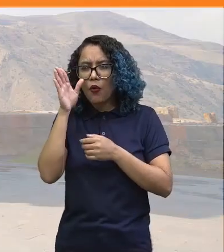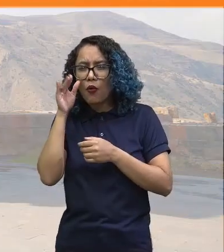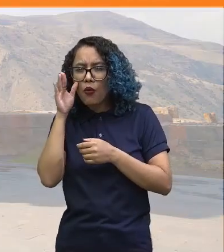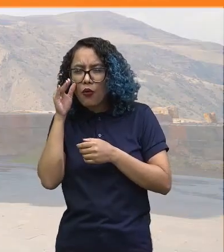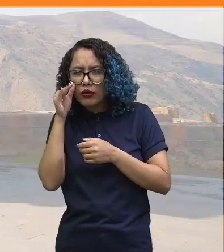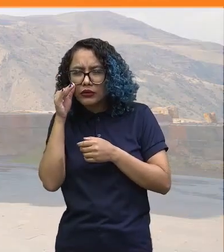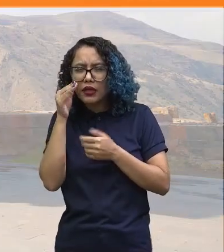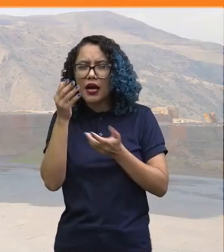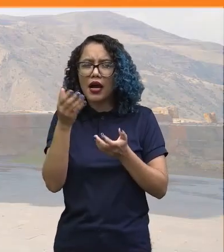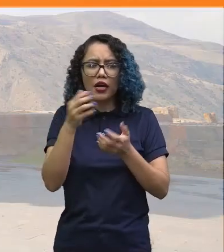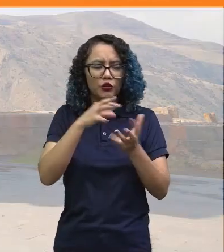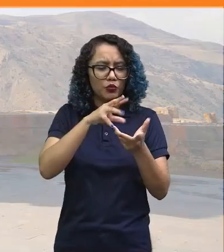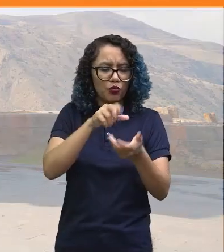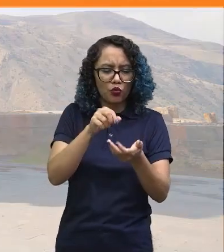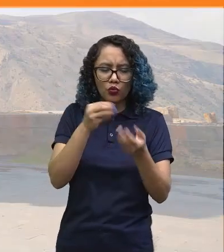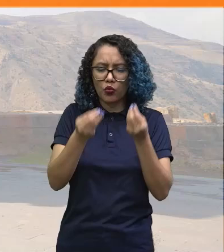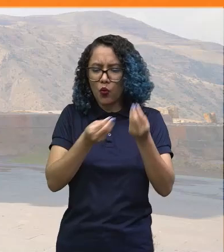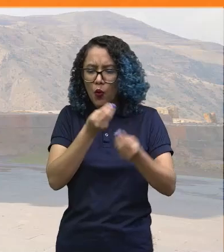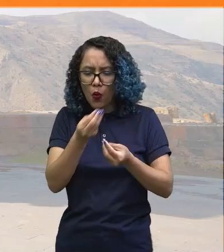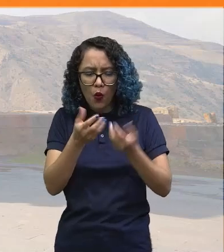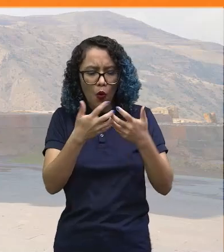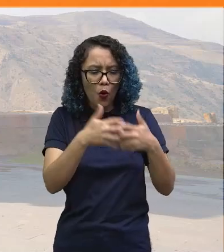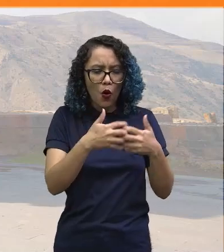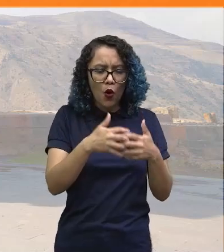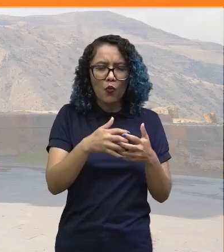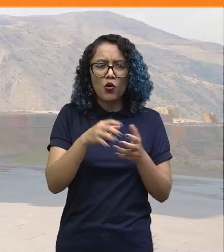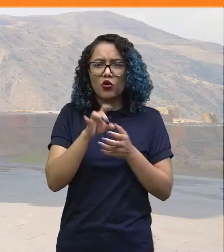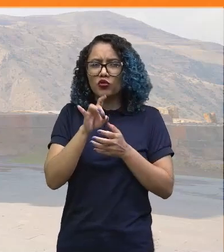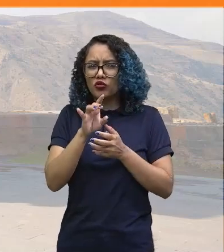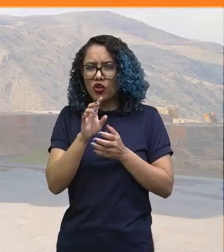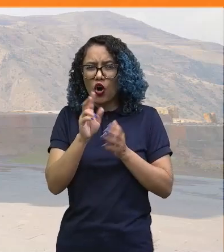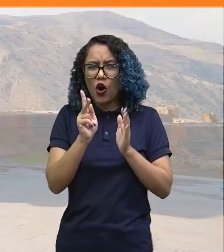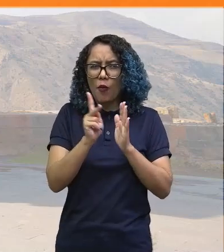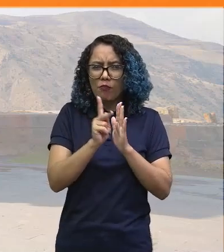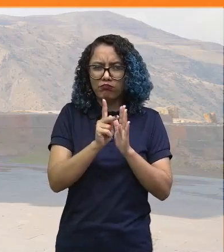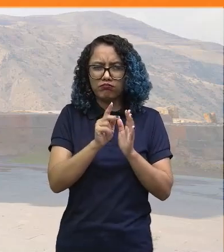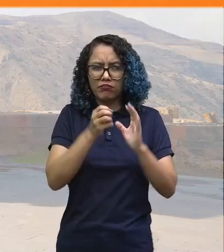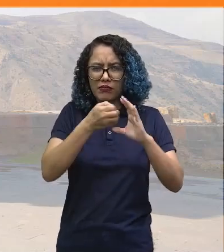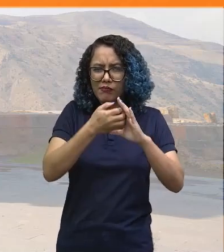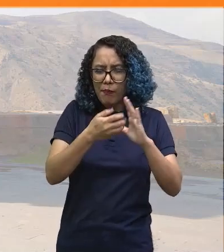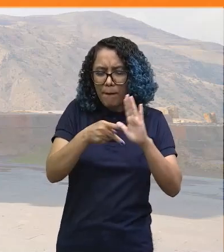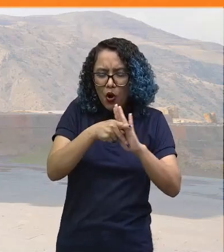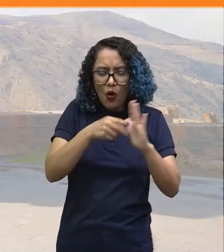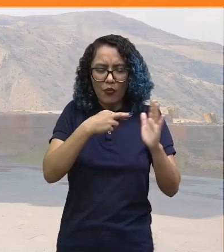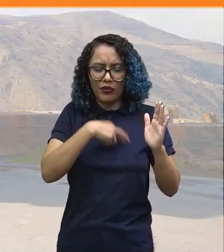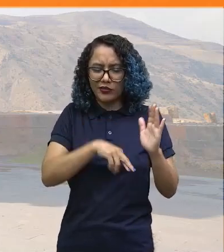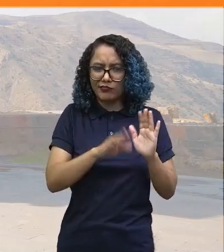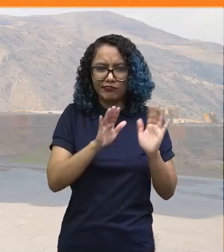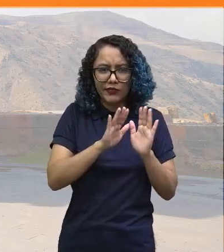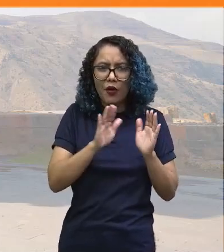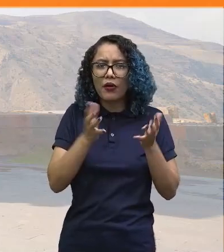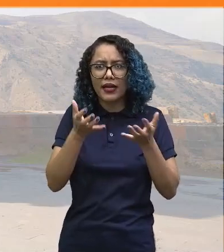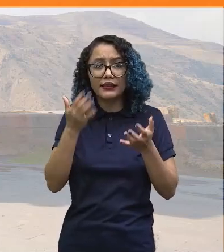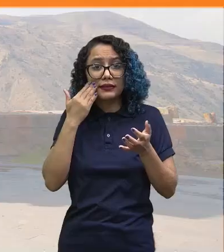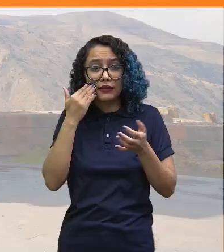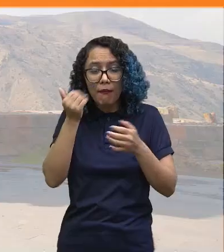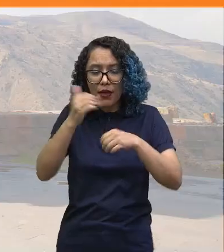como funciona o mundo, para além das respostas religiosas, vão